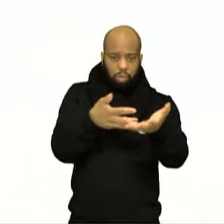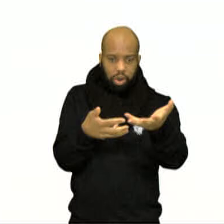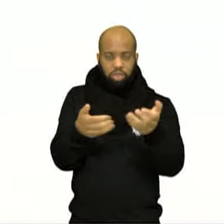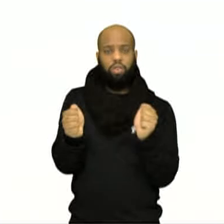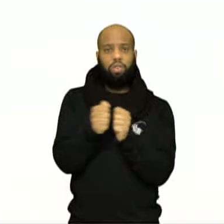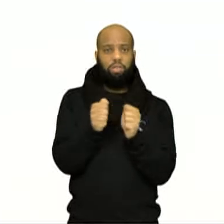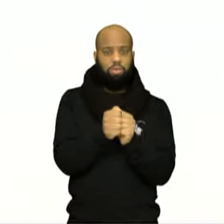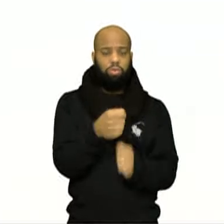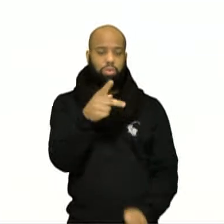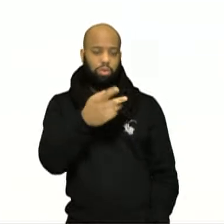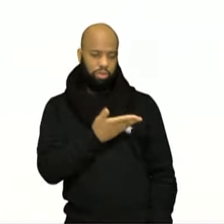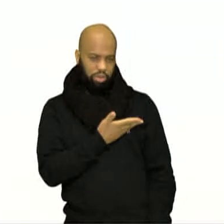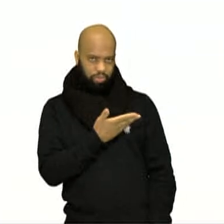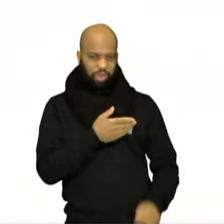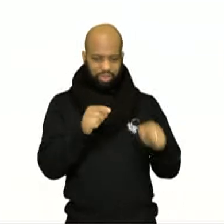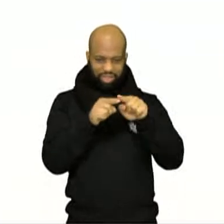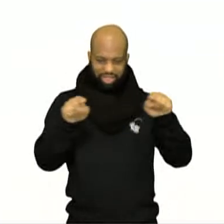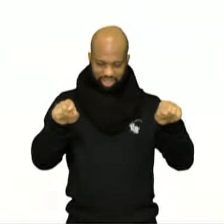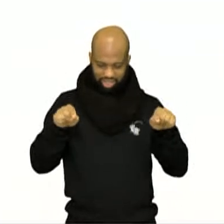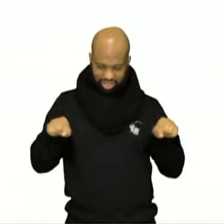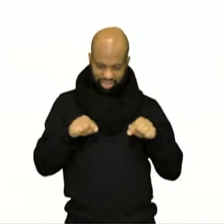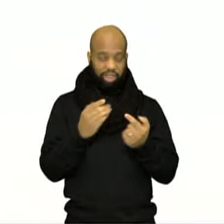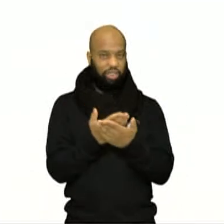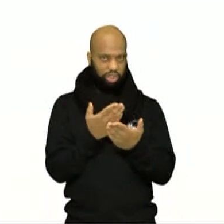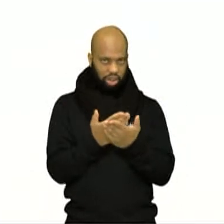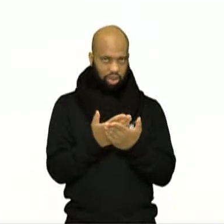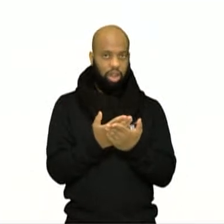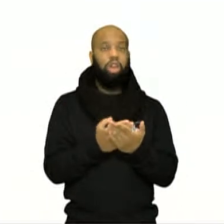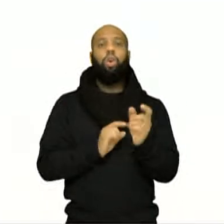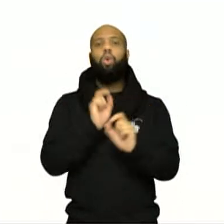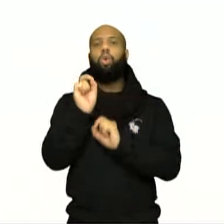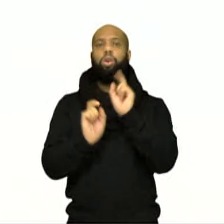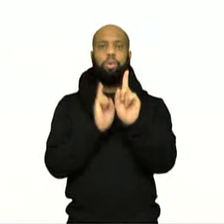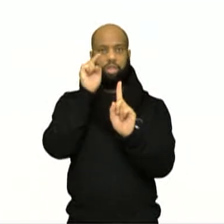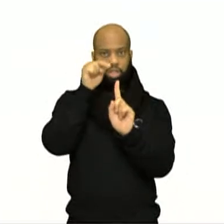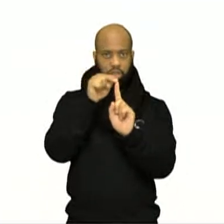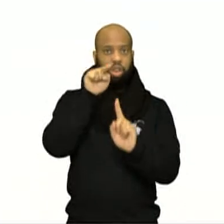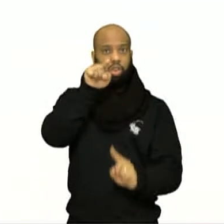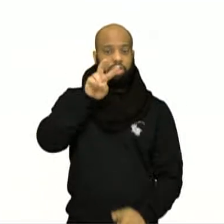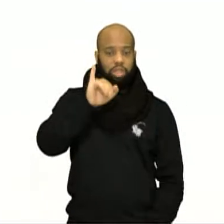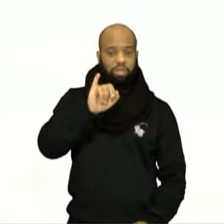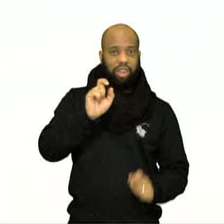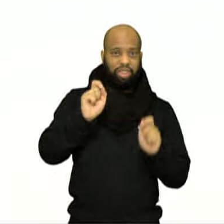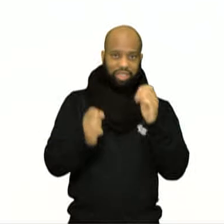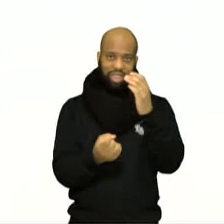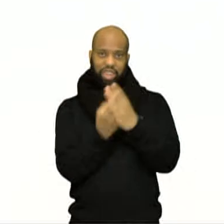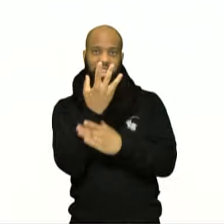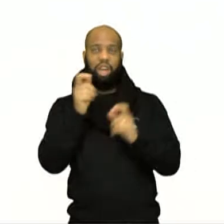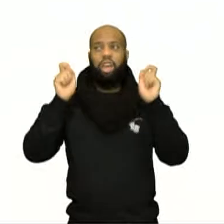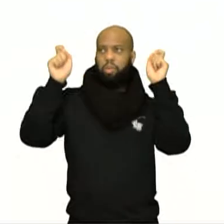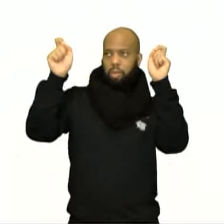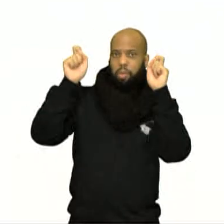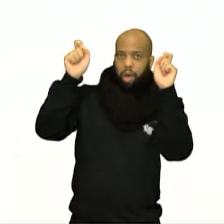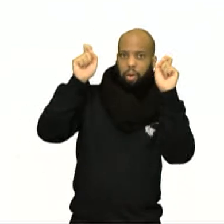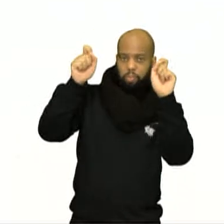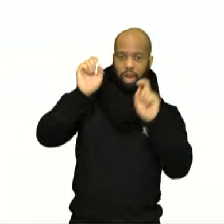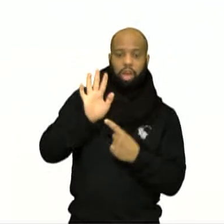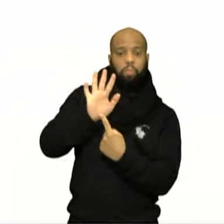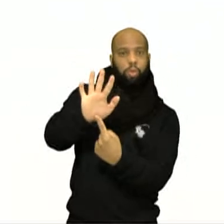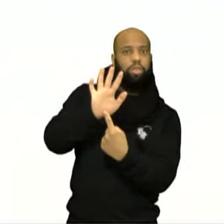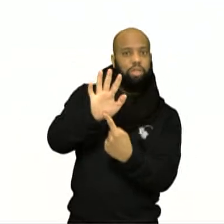seus colegas. Então, a ideia é que você crie uma campanha conscientizando as pessoas